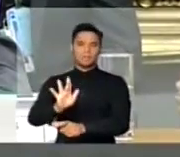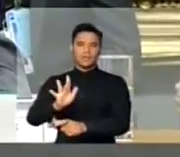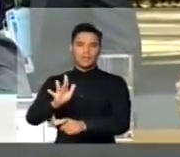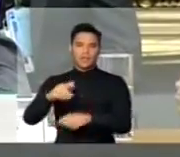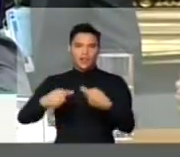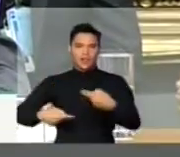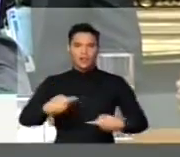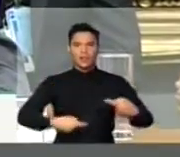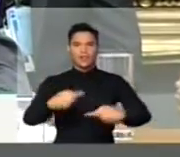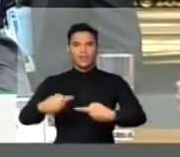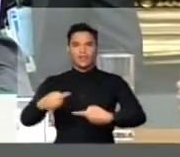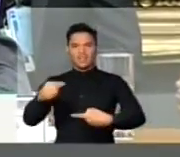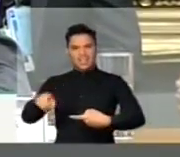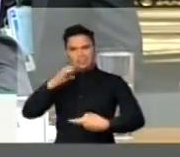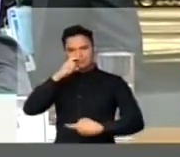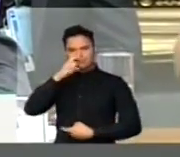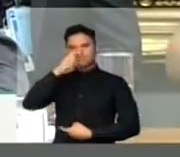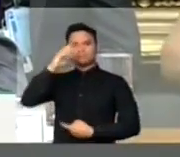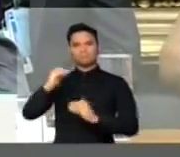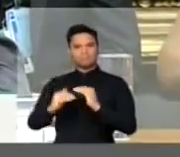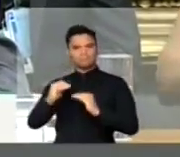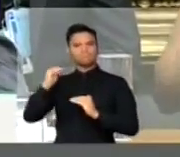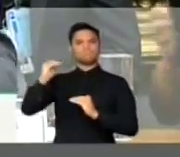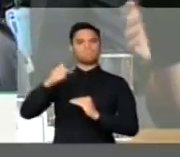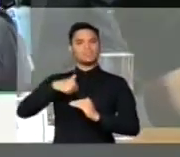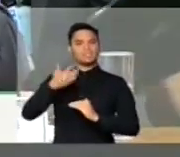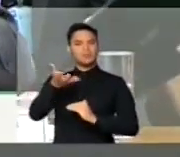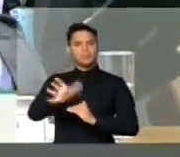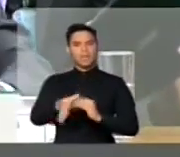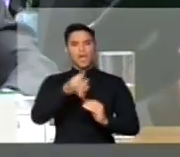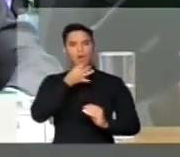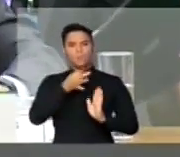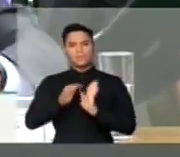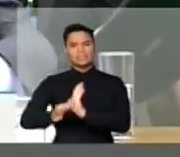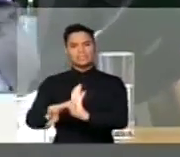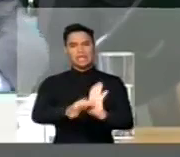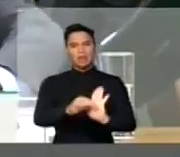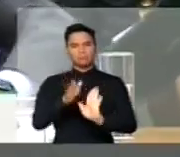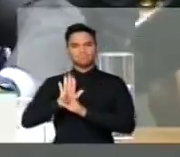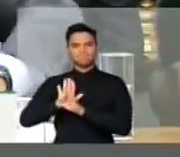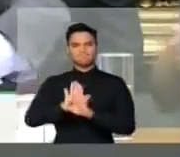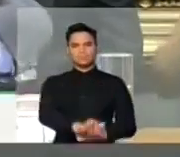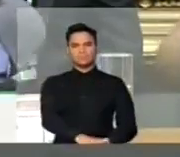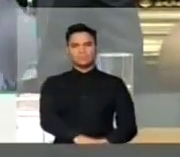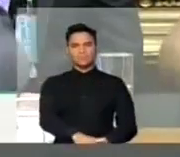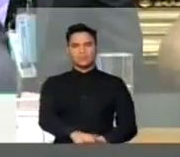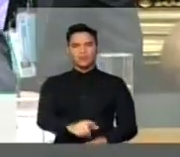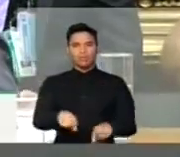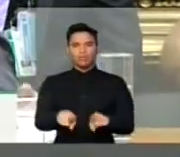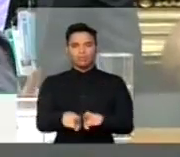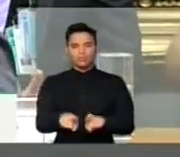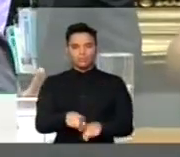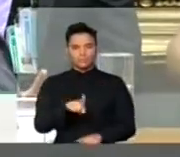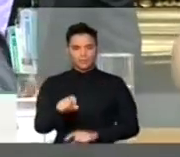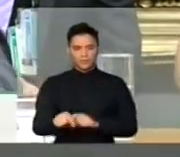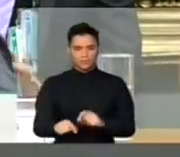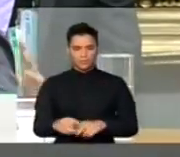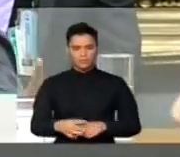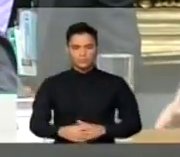um governo arrogante e autoritário que não aceita opiniões divergentes. Em suma,